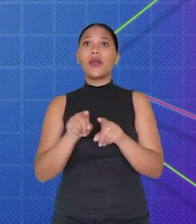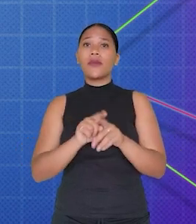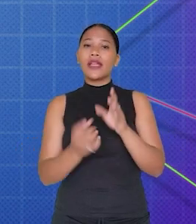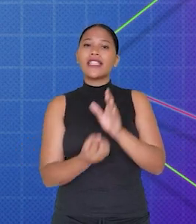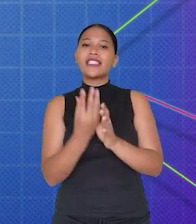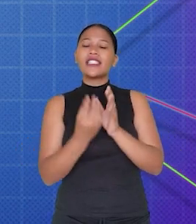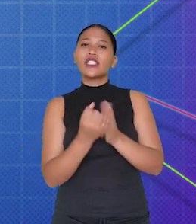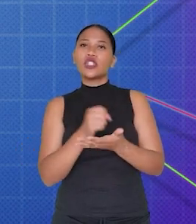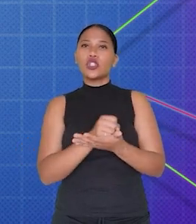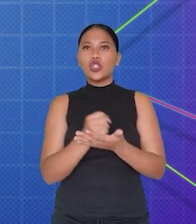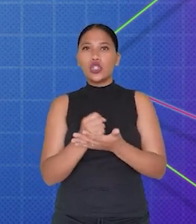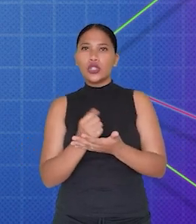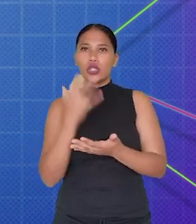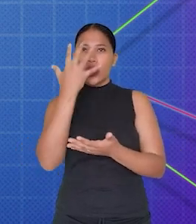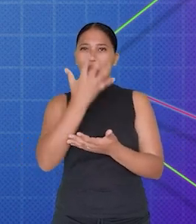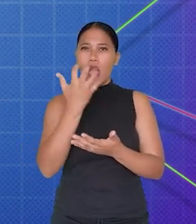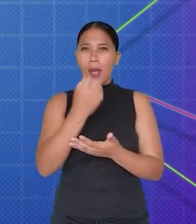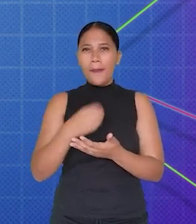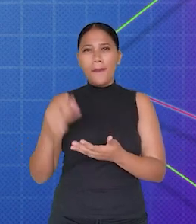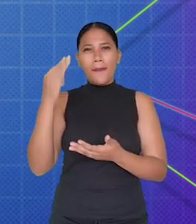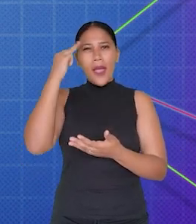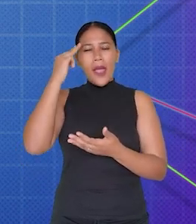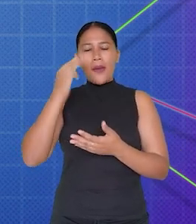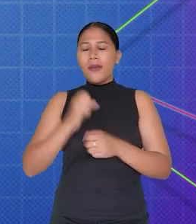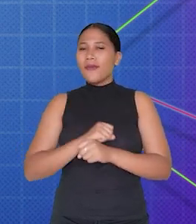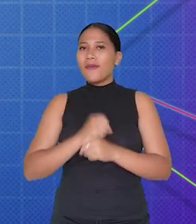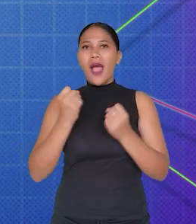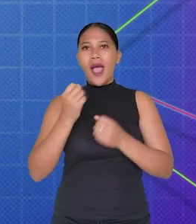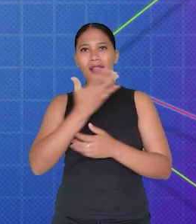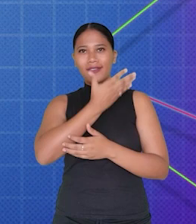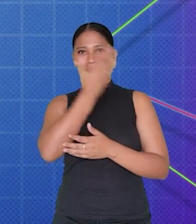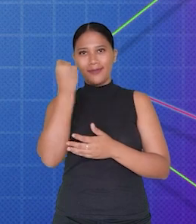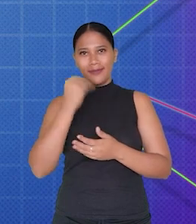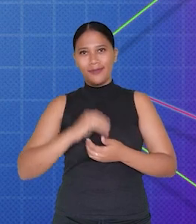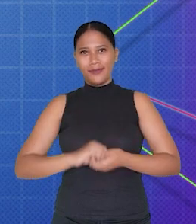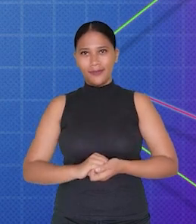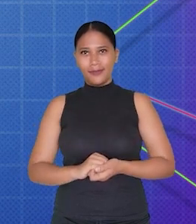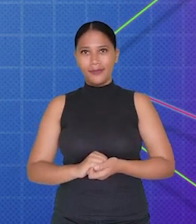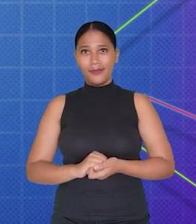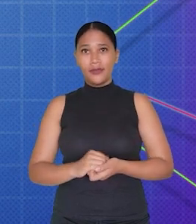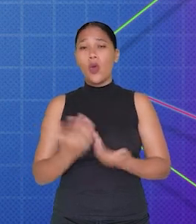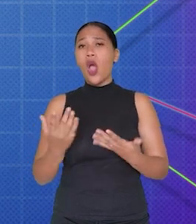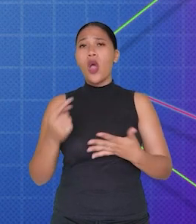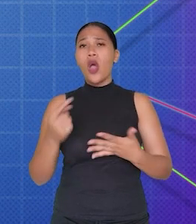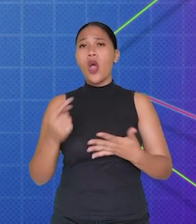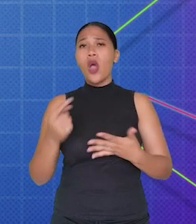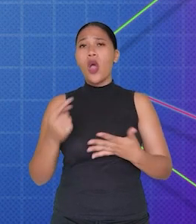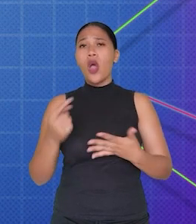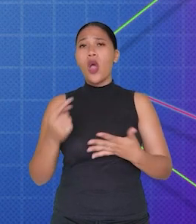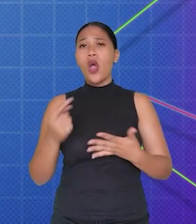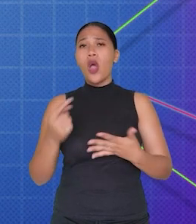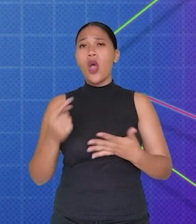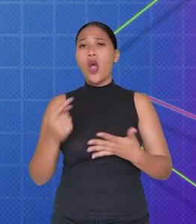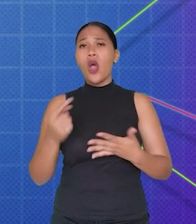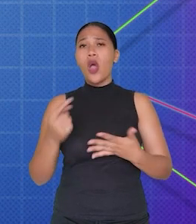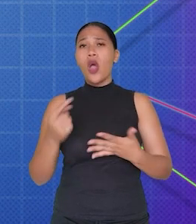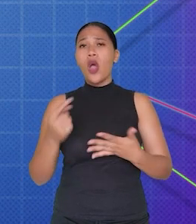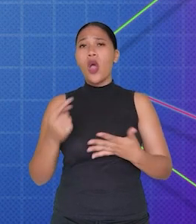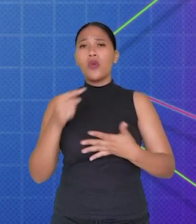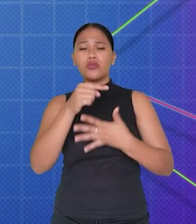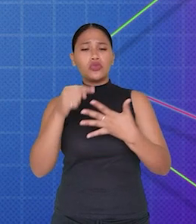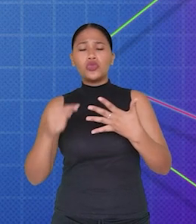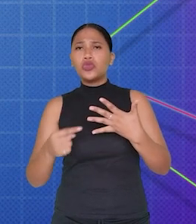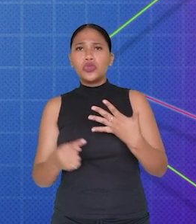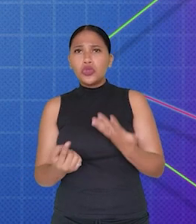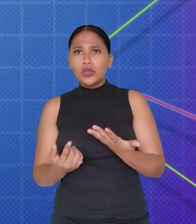efetiva para criar jogos envolventes e memoráveis. Tipos de arco. Efeito sonoro referente ao tópico que o